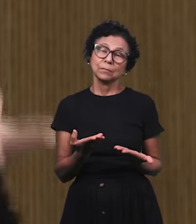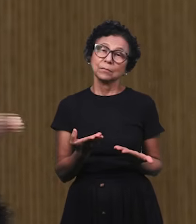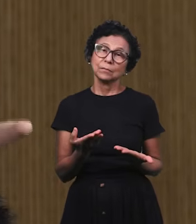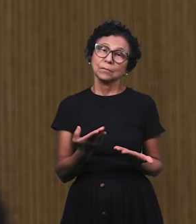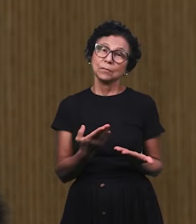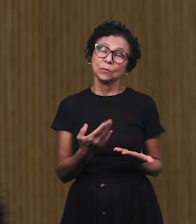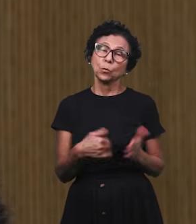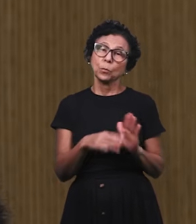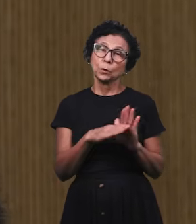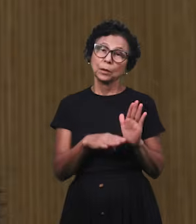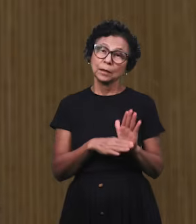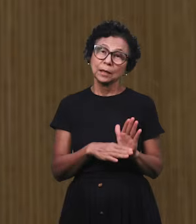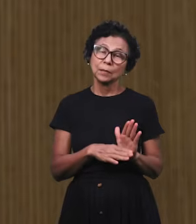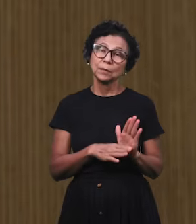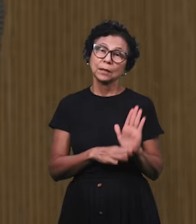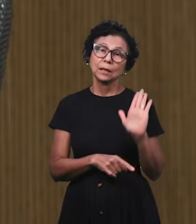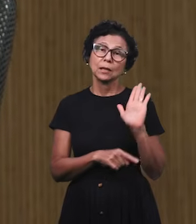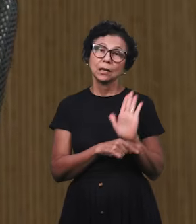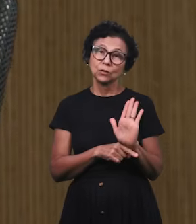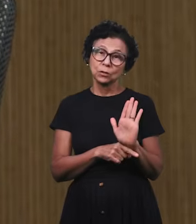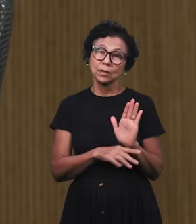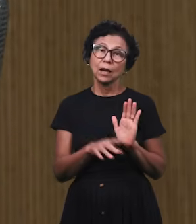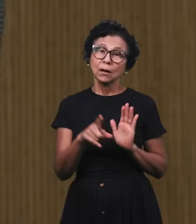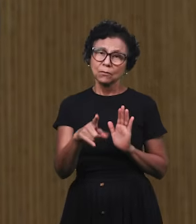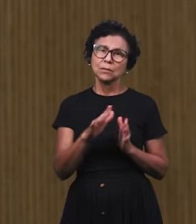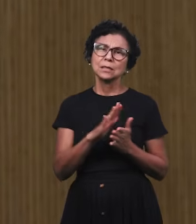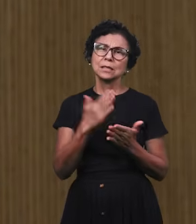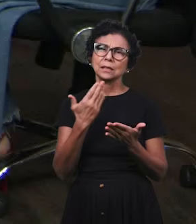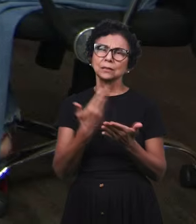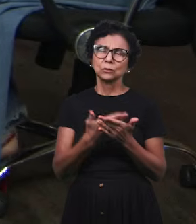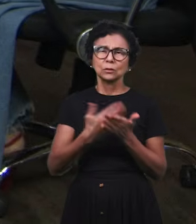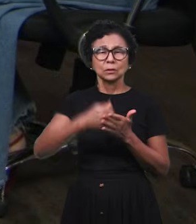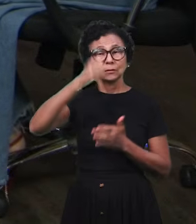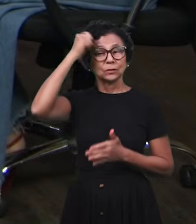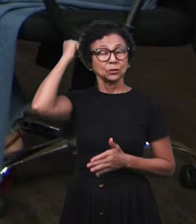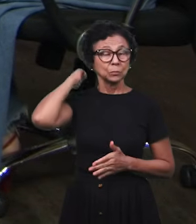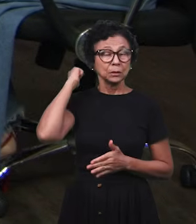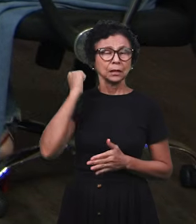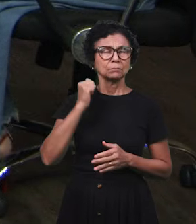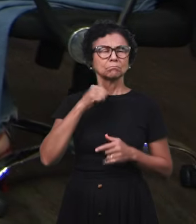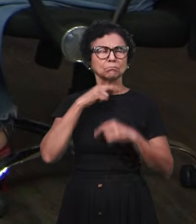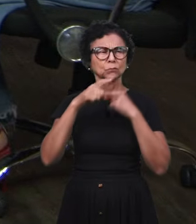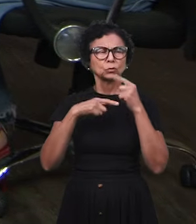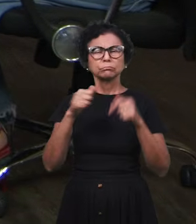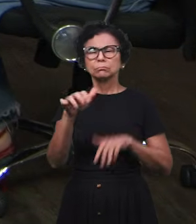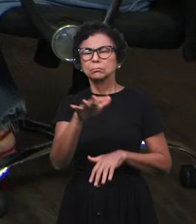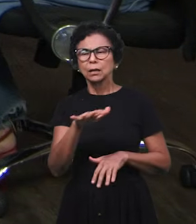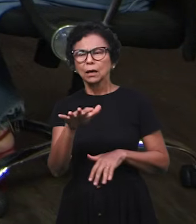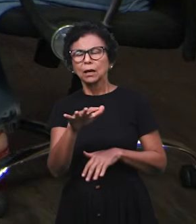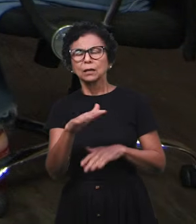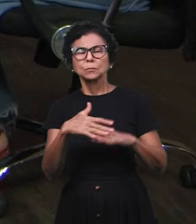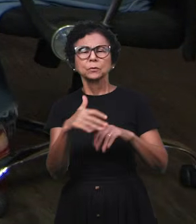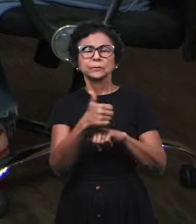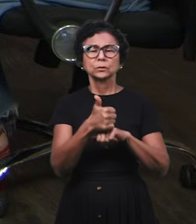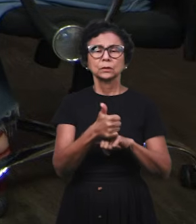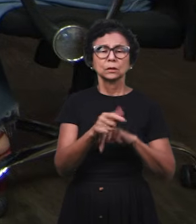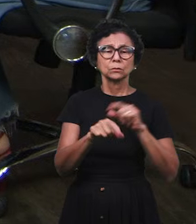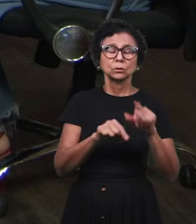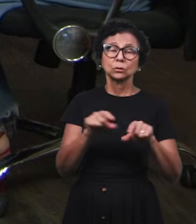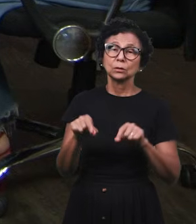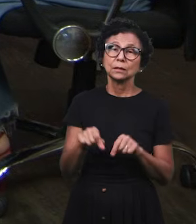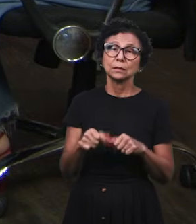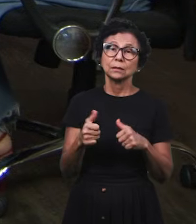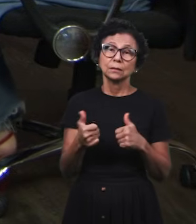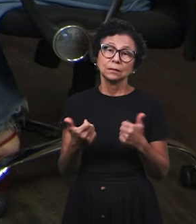sobre profissões de carreiras. Combinado? Então fica aqui com a gente. Vamos para a primeira pergunta aqui do estúdio. A paz do Senhor, meu